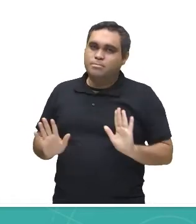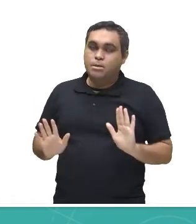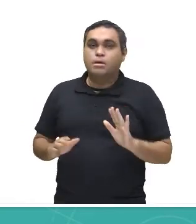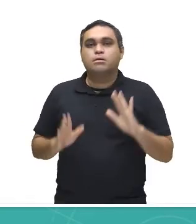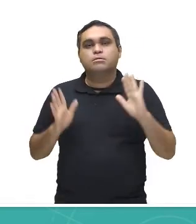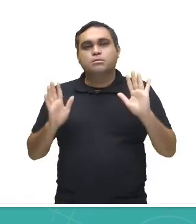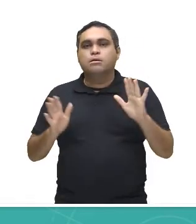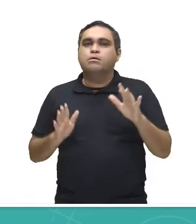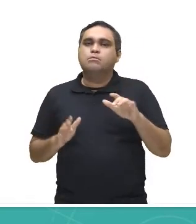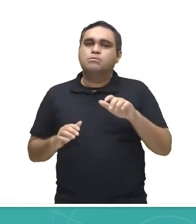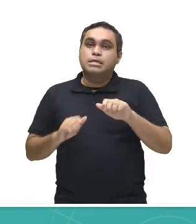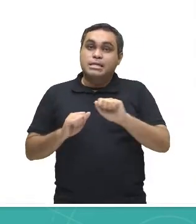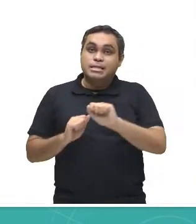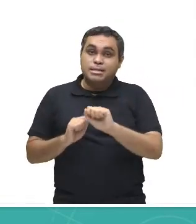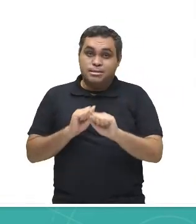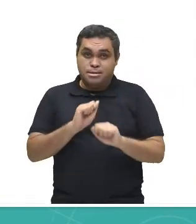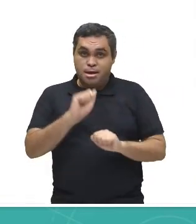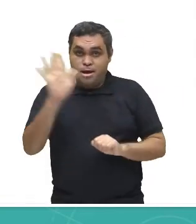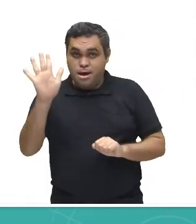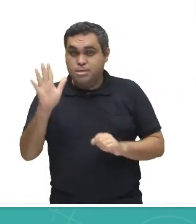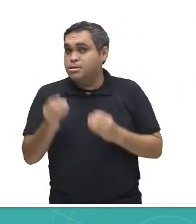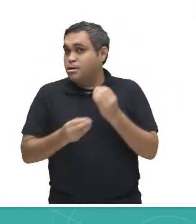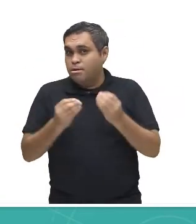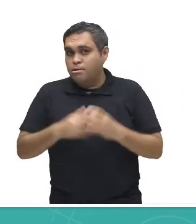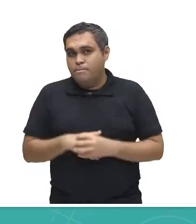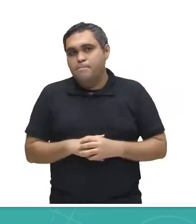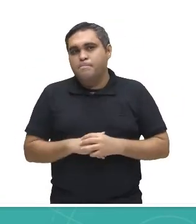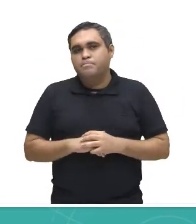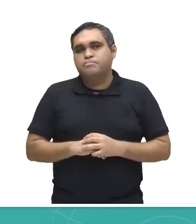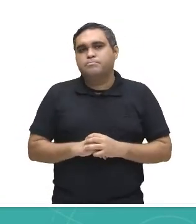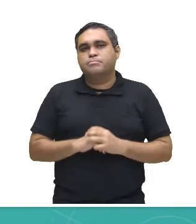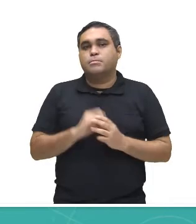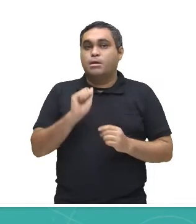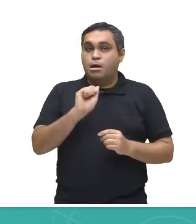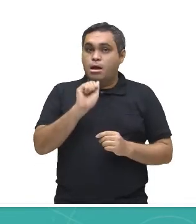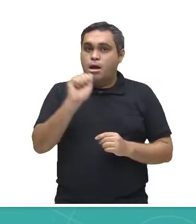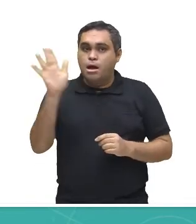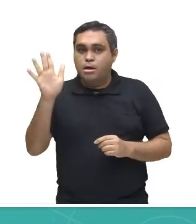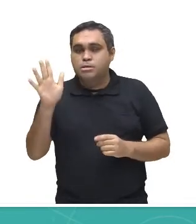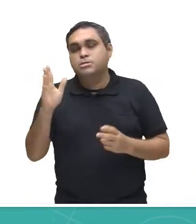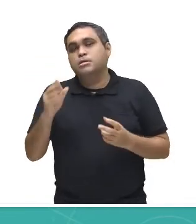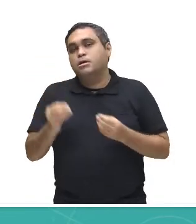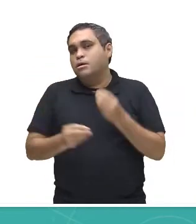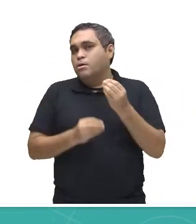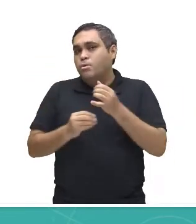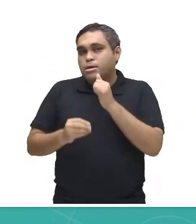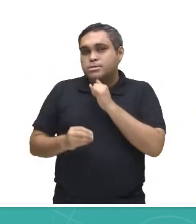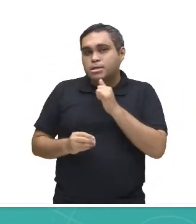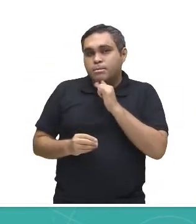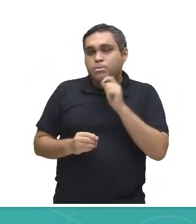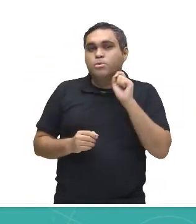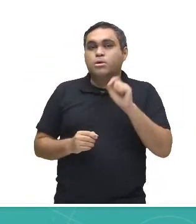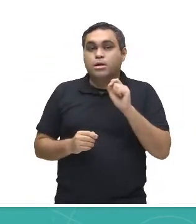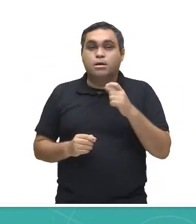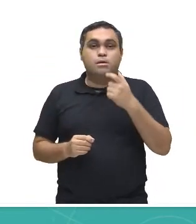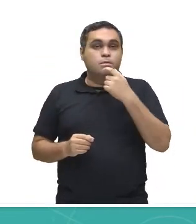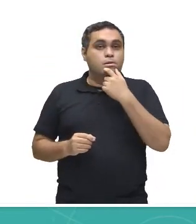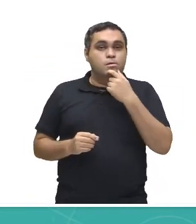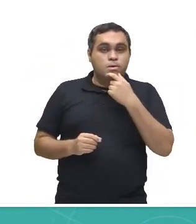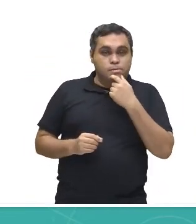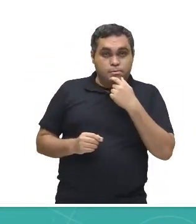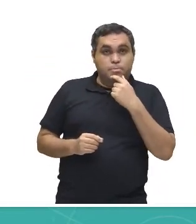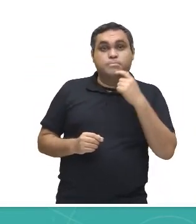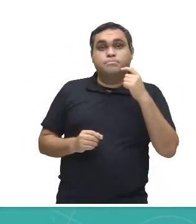na Ásia. E um exemplo clássico dessa dominação na Ásia vai ser a presença dos britânicos, a força